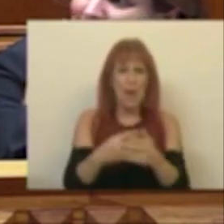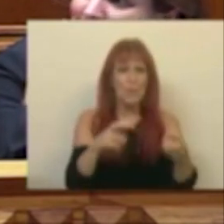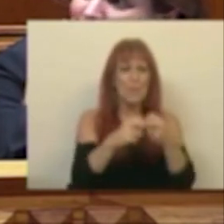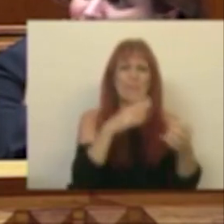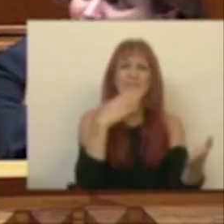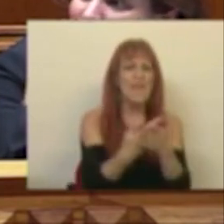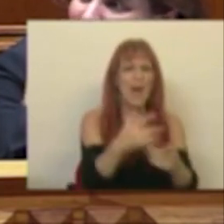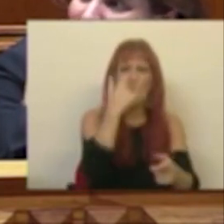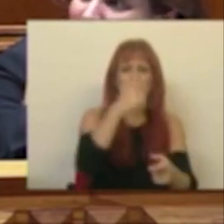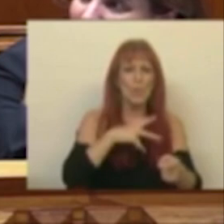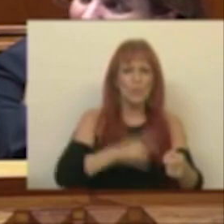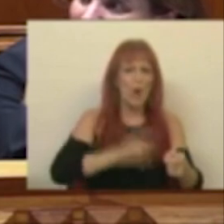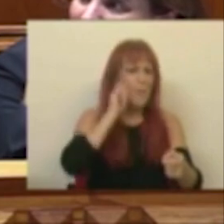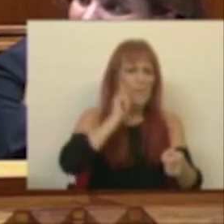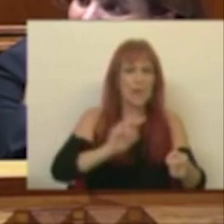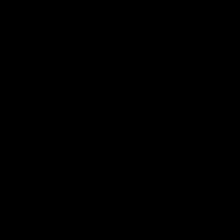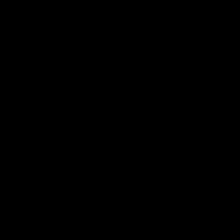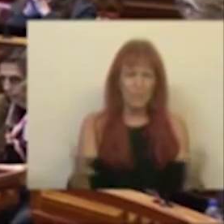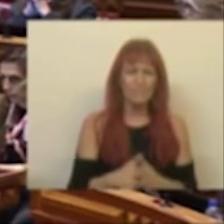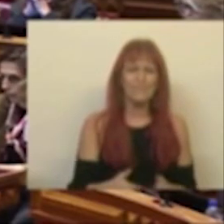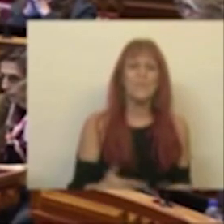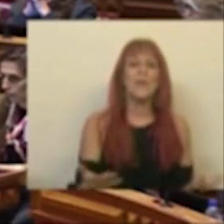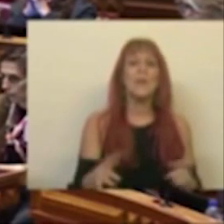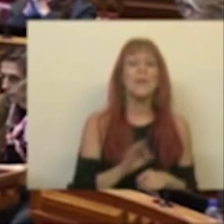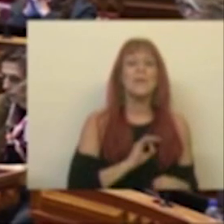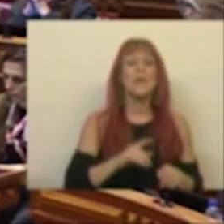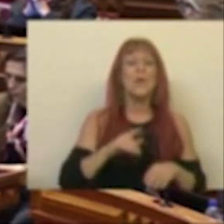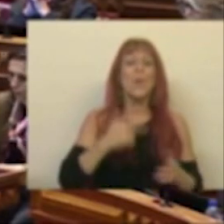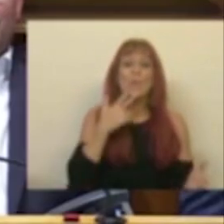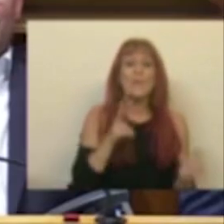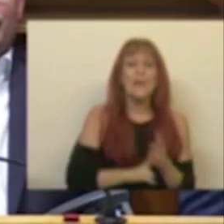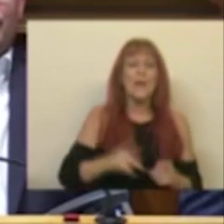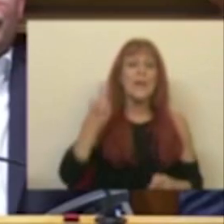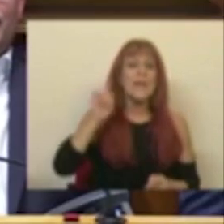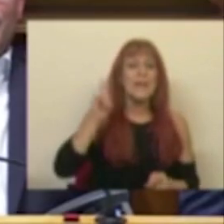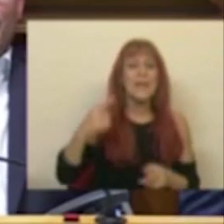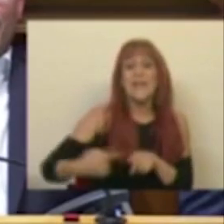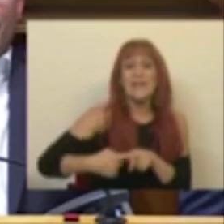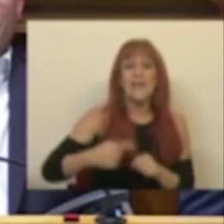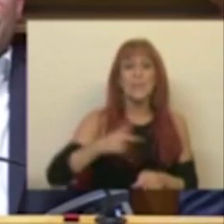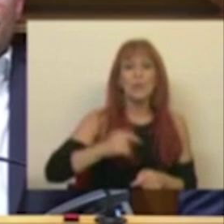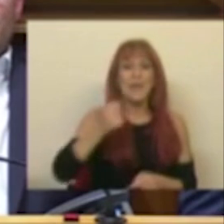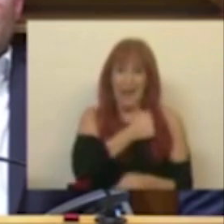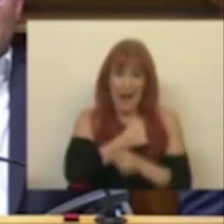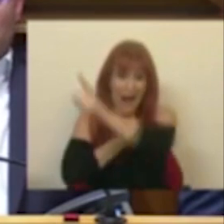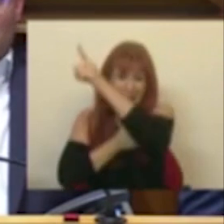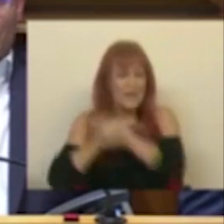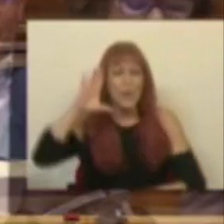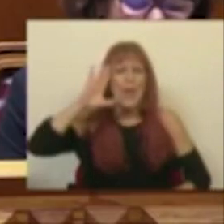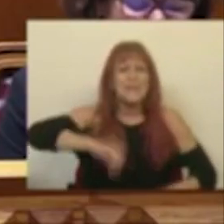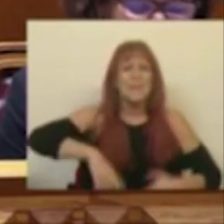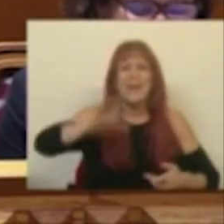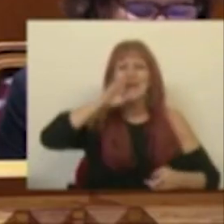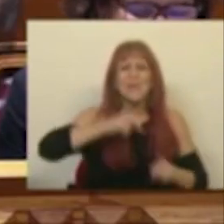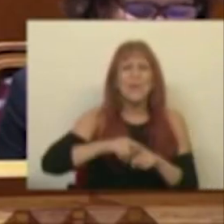problema para qualquer portuguesa ou para qualquer português. O que verdadeiramente conta para os portugueses que estão lá em casa não é saber